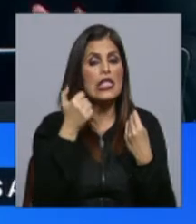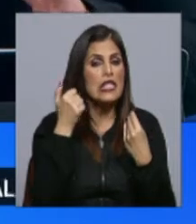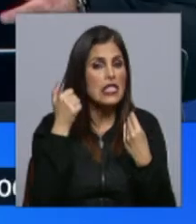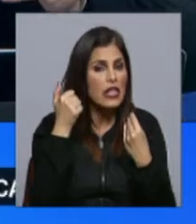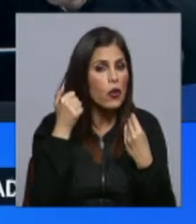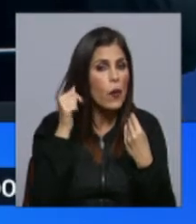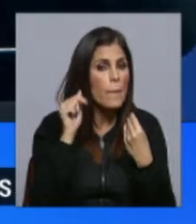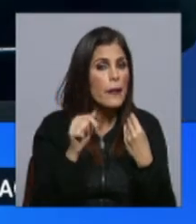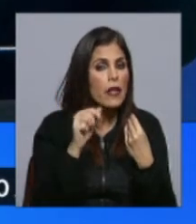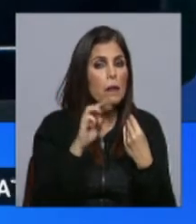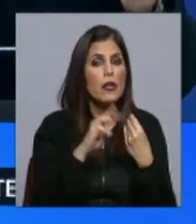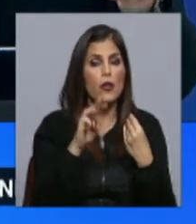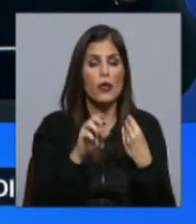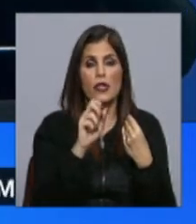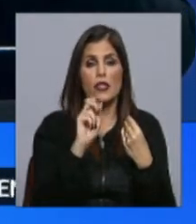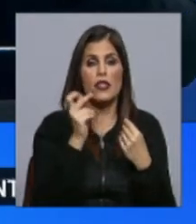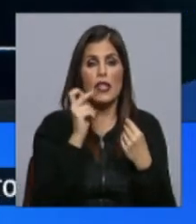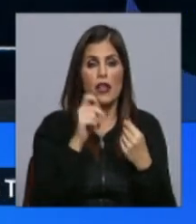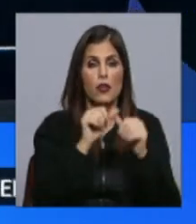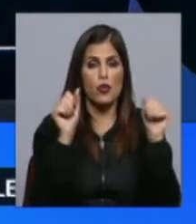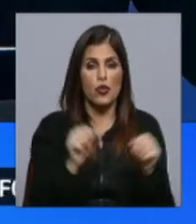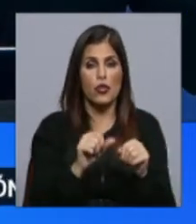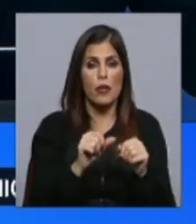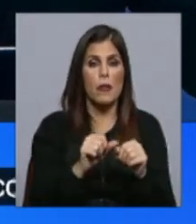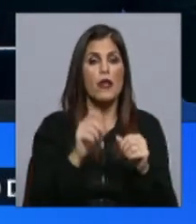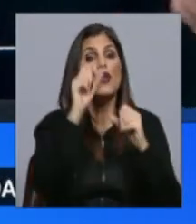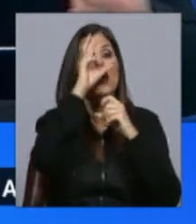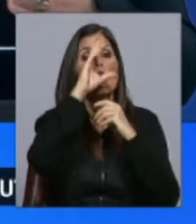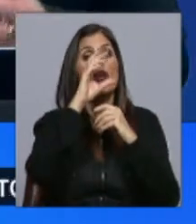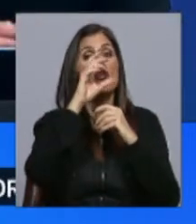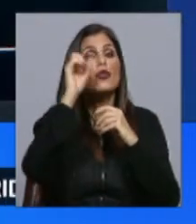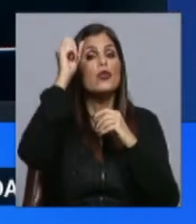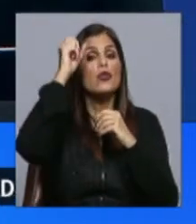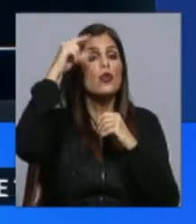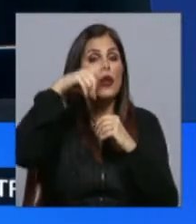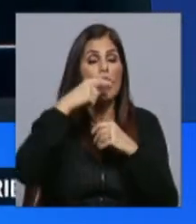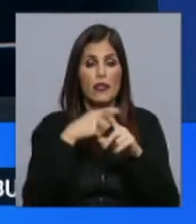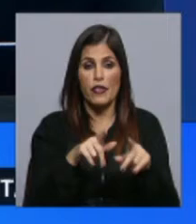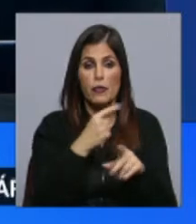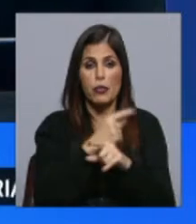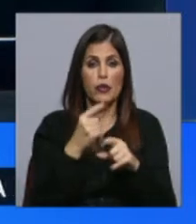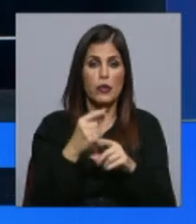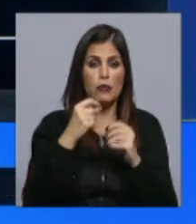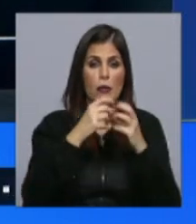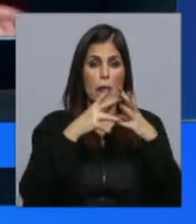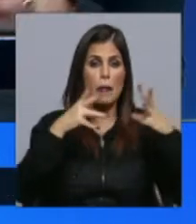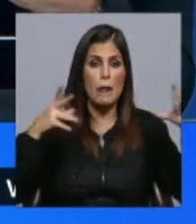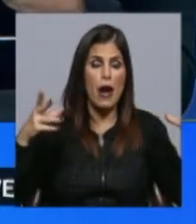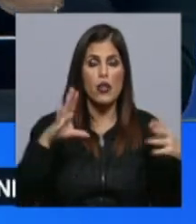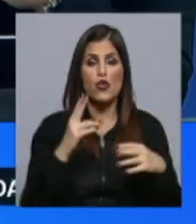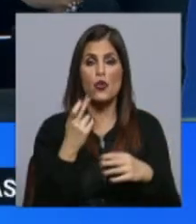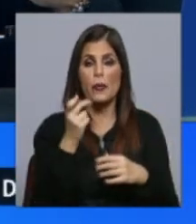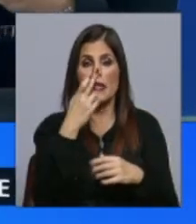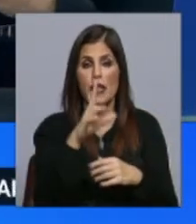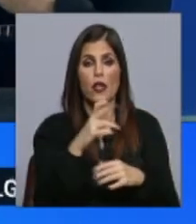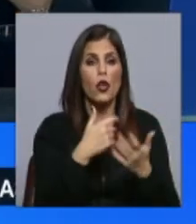calhar, temos um sistema solar completamente diferente, porque a nossa estrela vai crescer de tamanho, até ocupar provavelmente a órbita de Júpiter, e, portanto, tudo